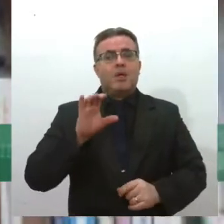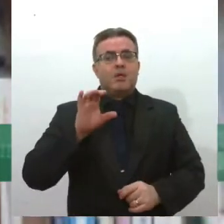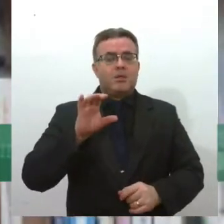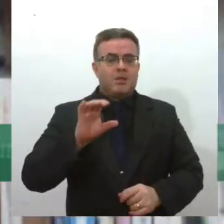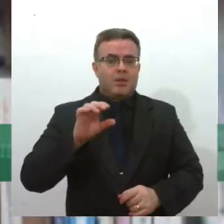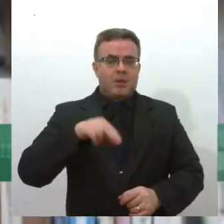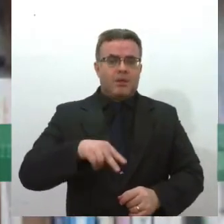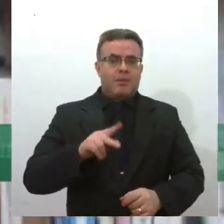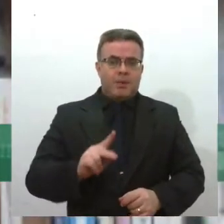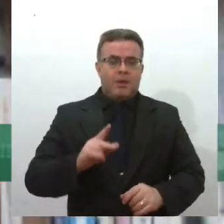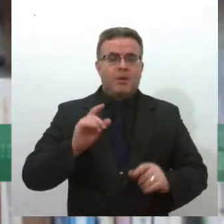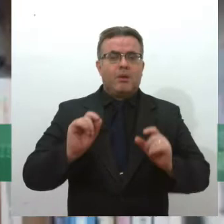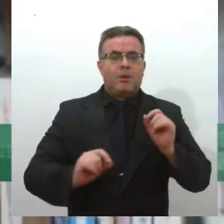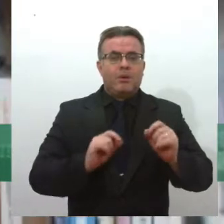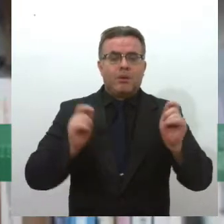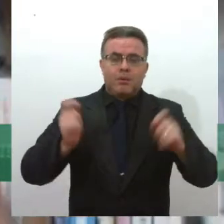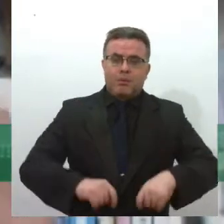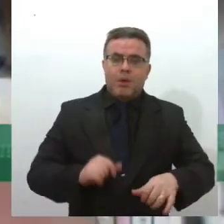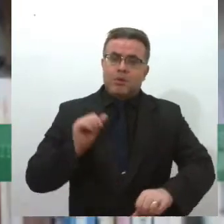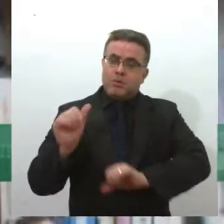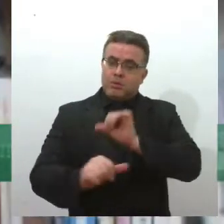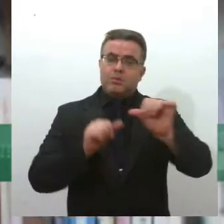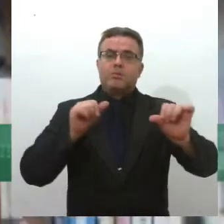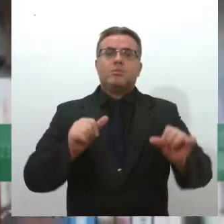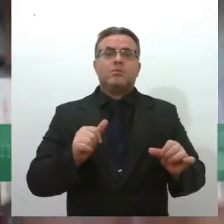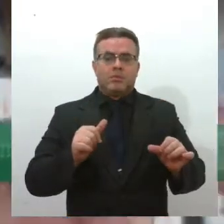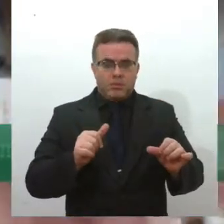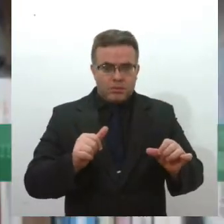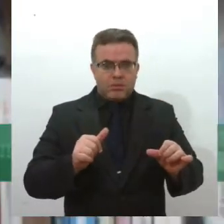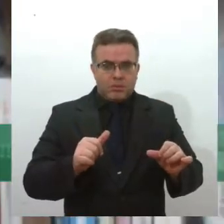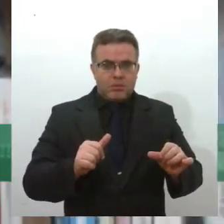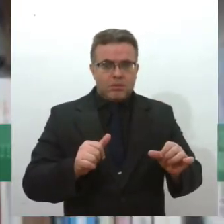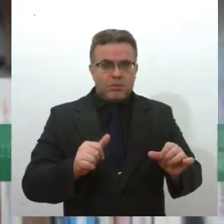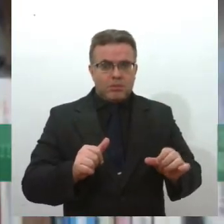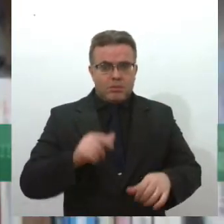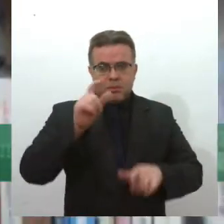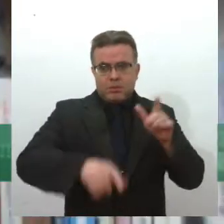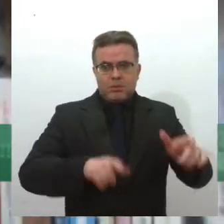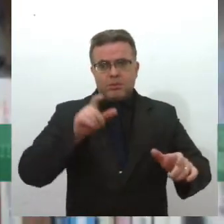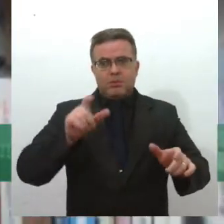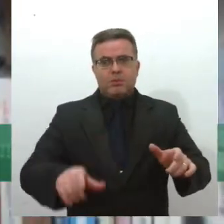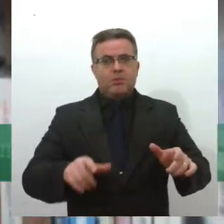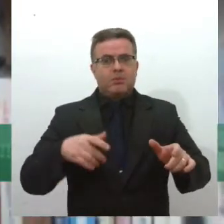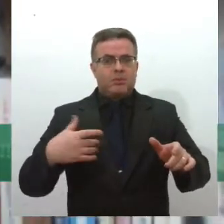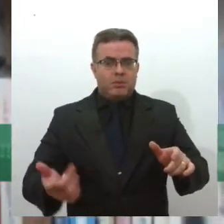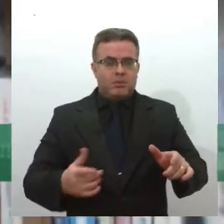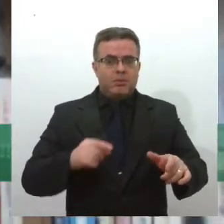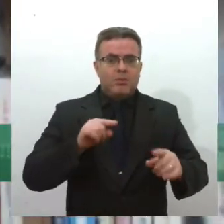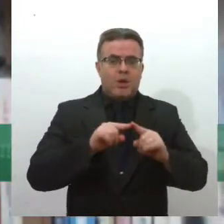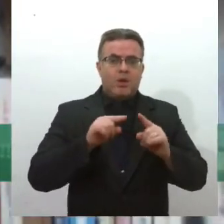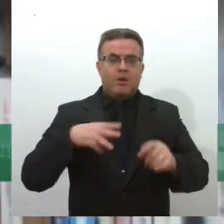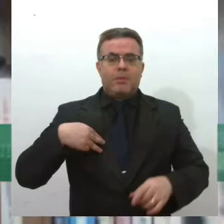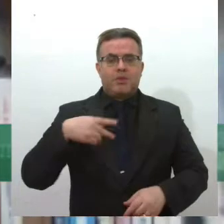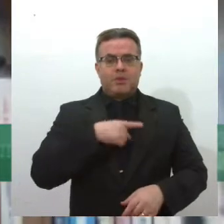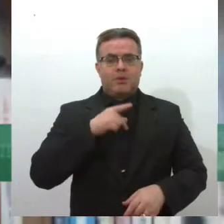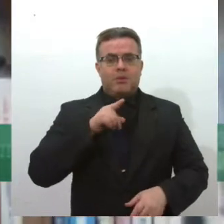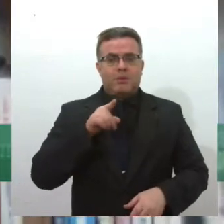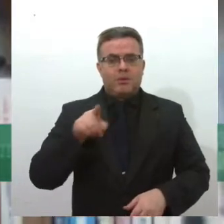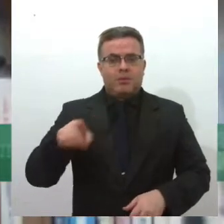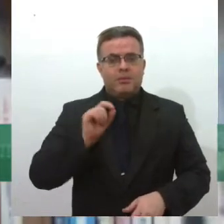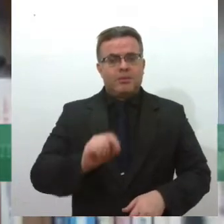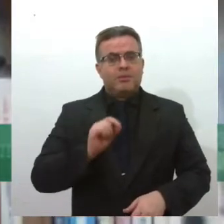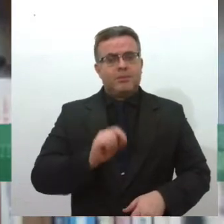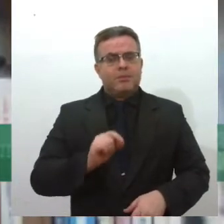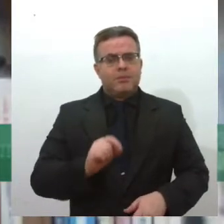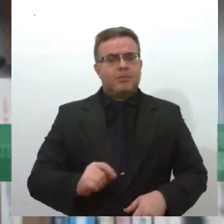reveja e desconstitua atos de membros do Ministério Público. Né? Isso é da